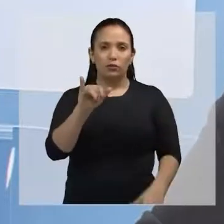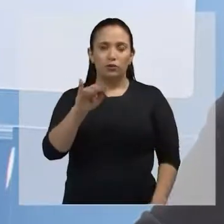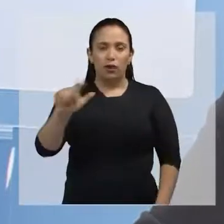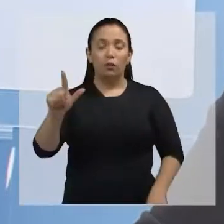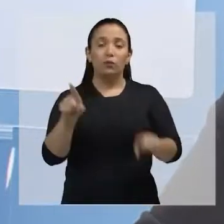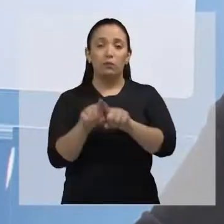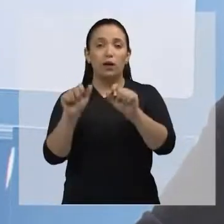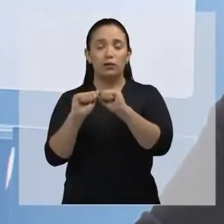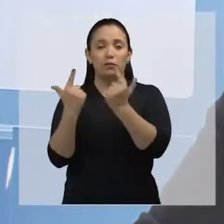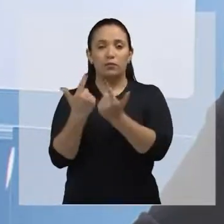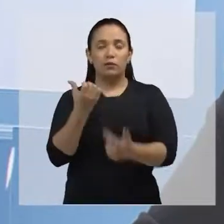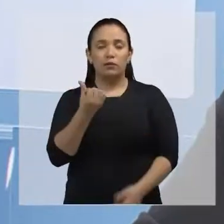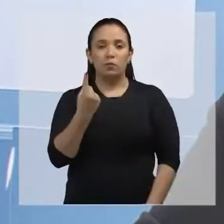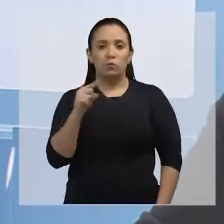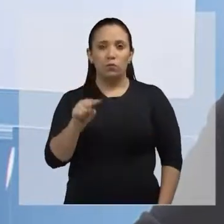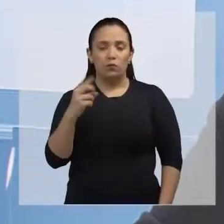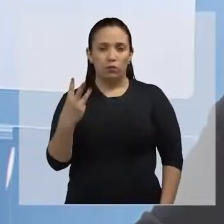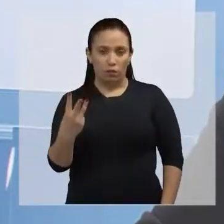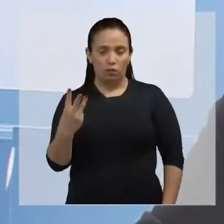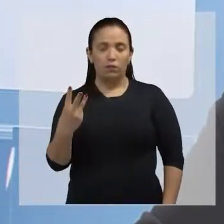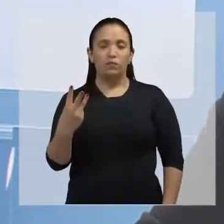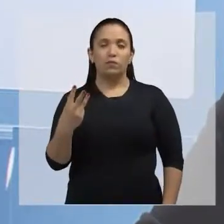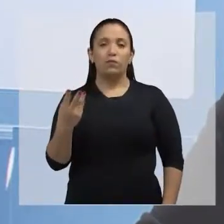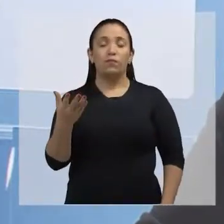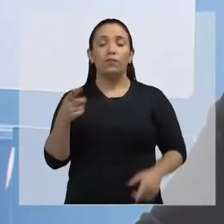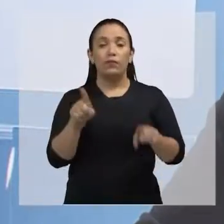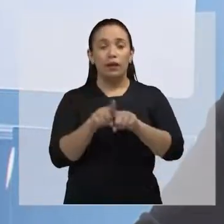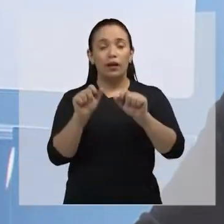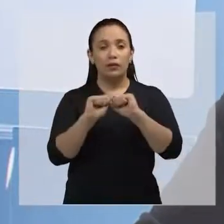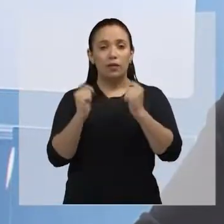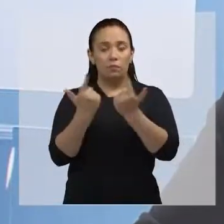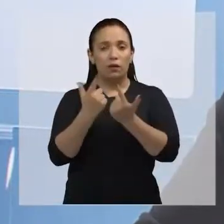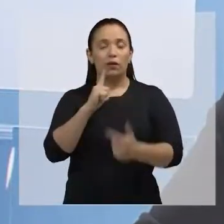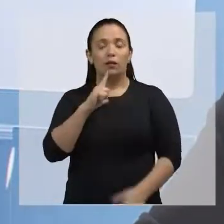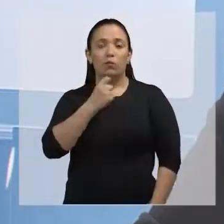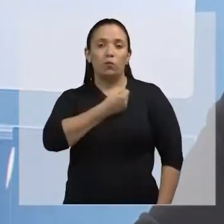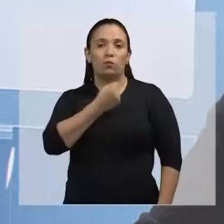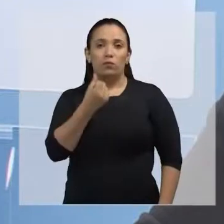TV Assembleia, canal 61.3, aberto digital, na sua TV Assembleia também